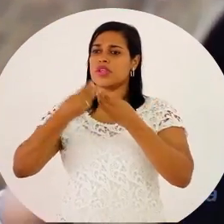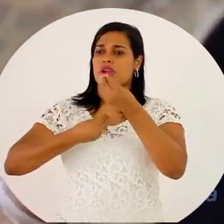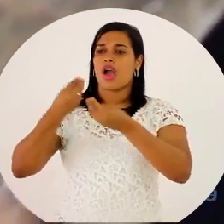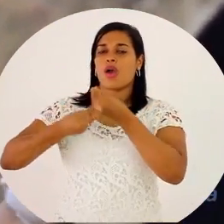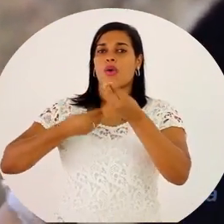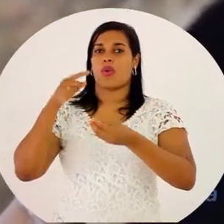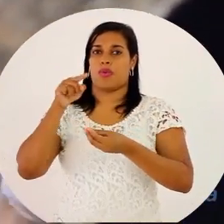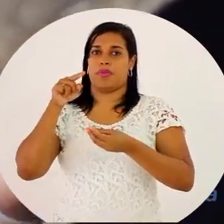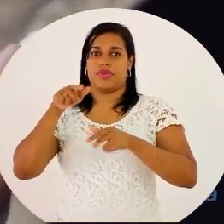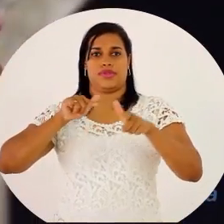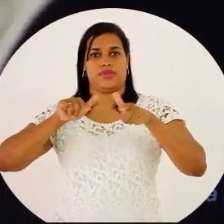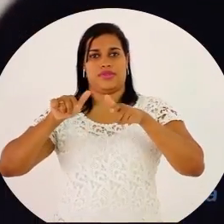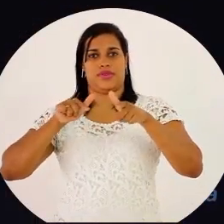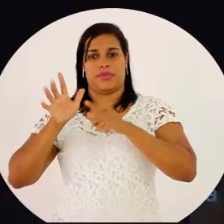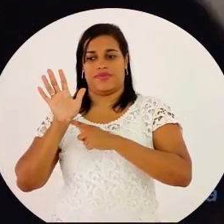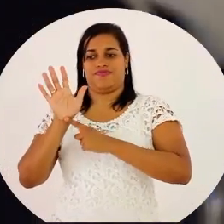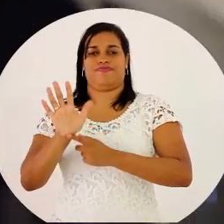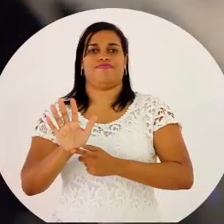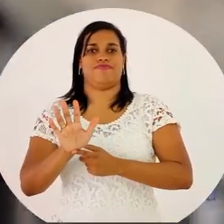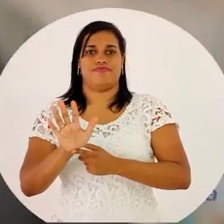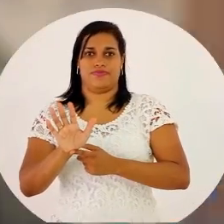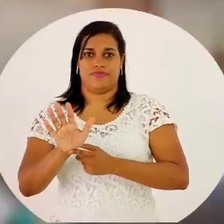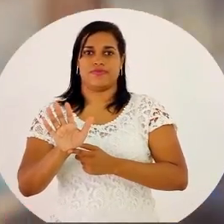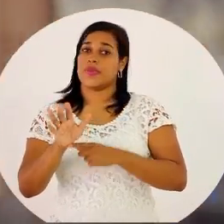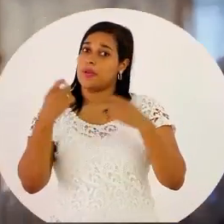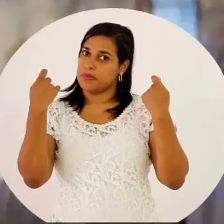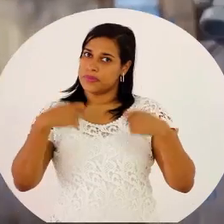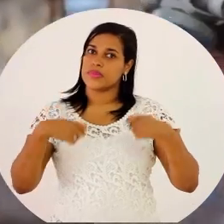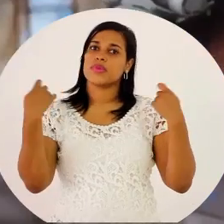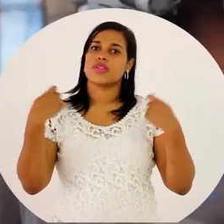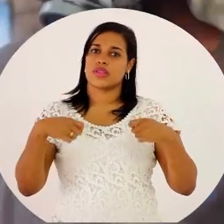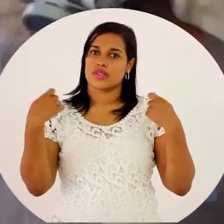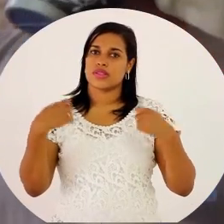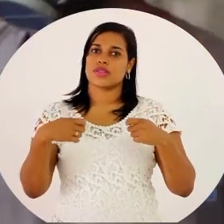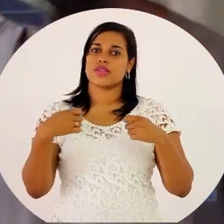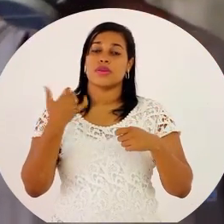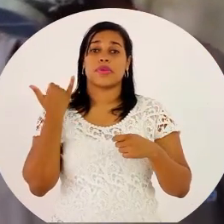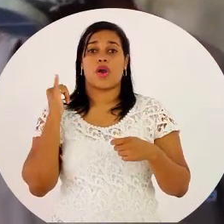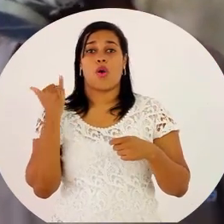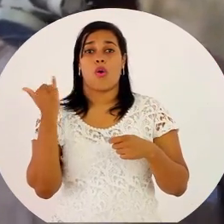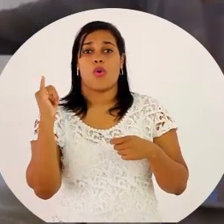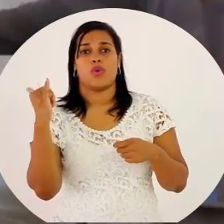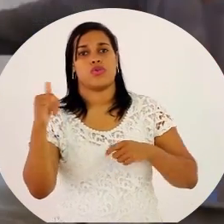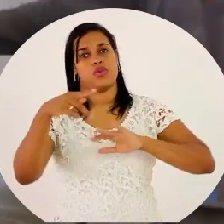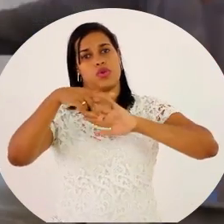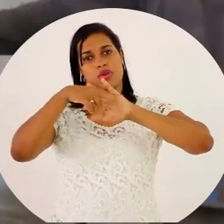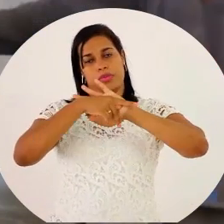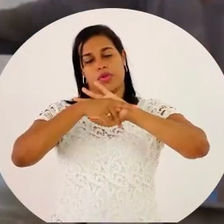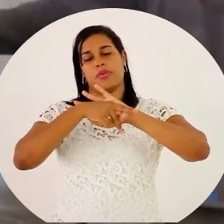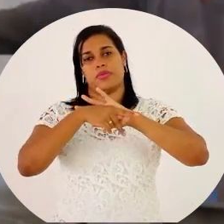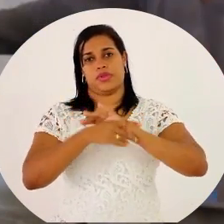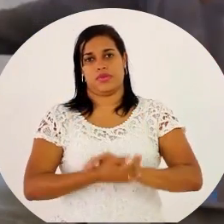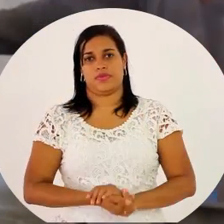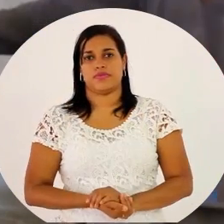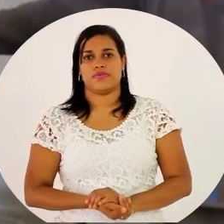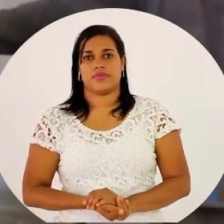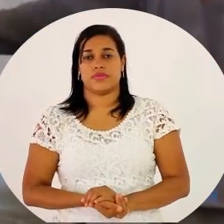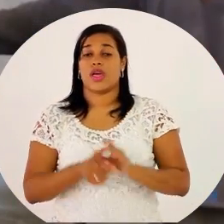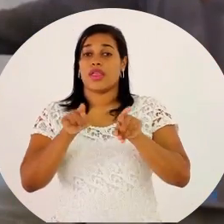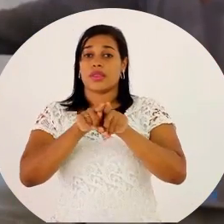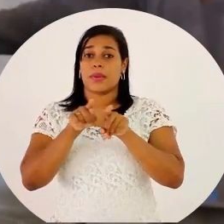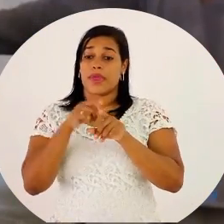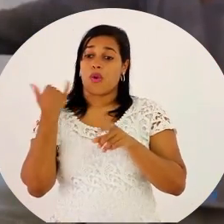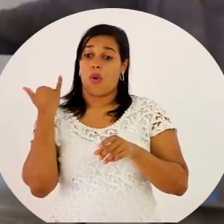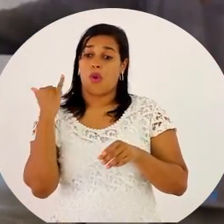decibéis esse trabalhador está exposto. Isso aí vai ser necessário para a medida de controle na hora que você estiver determinando. A medida de controle